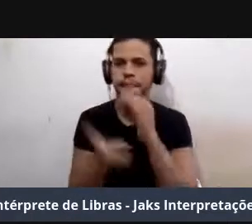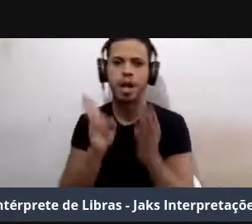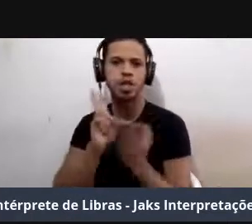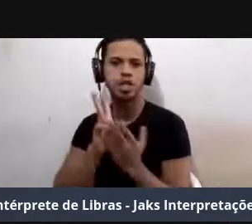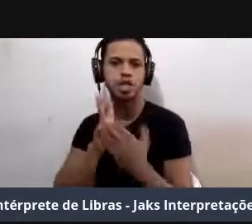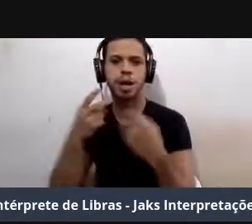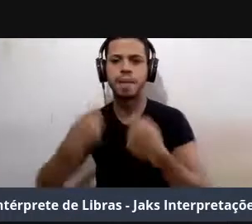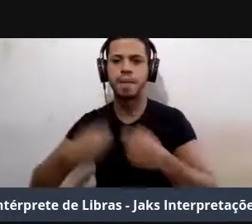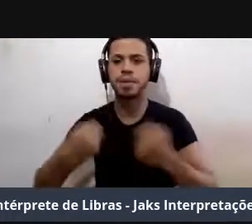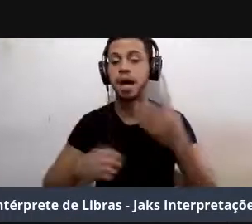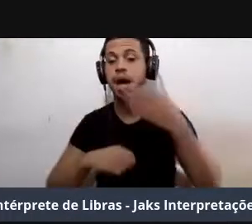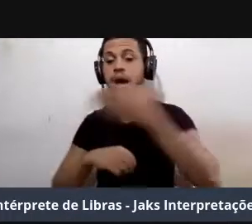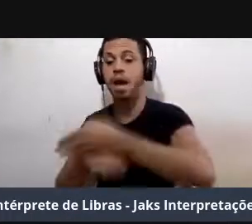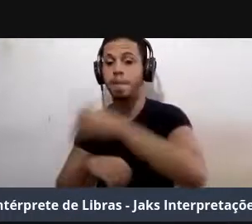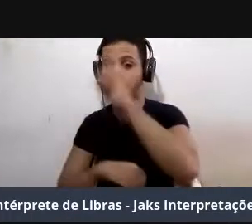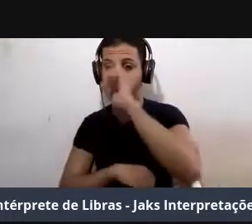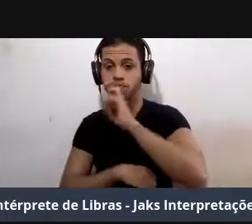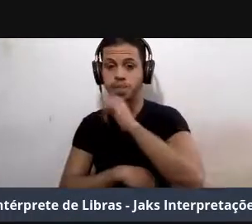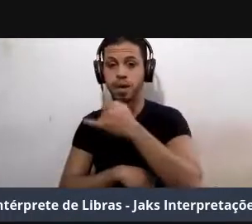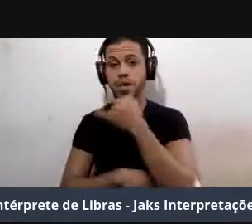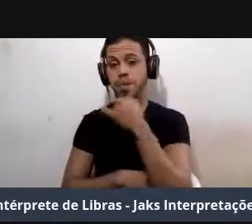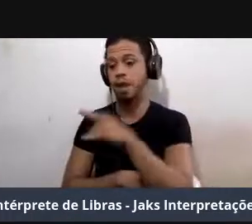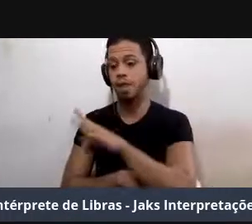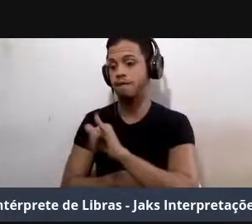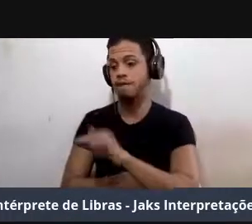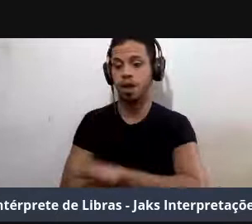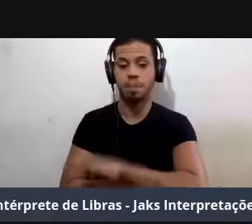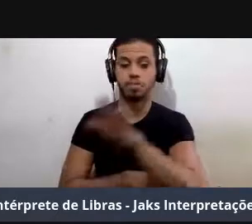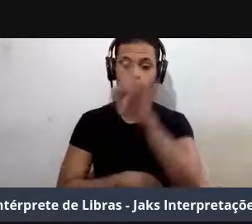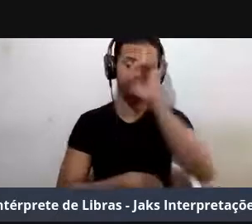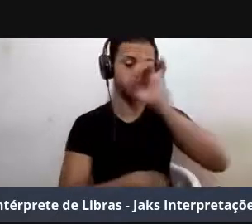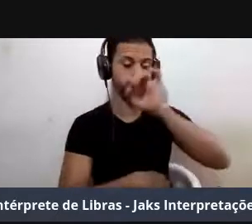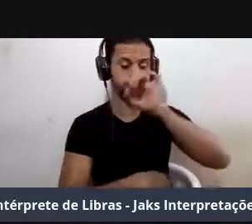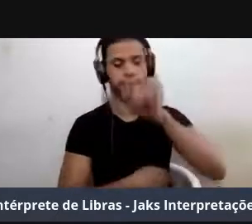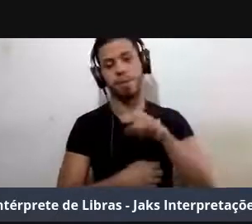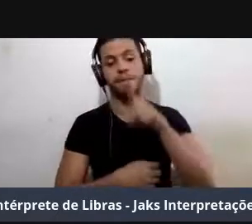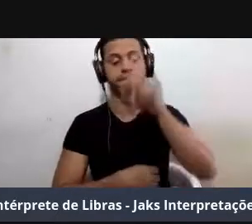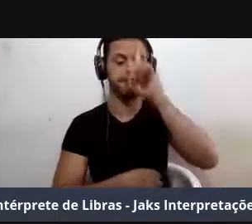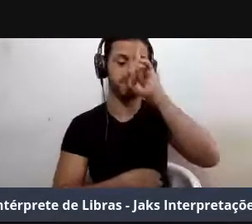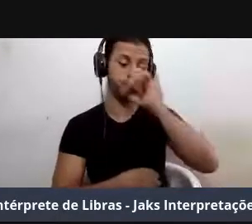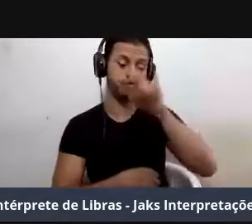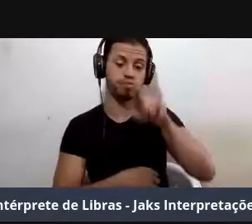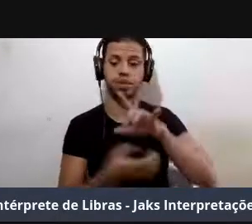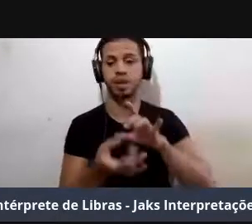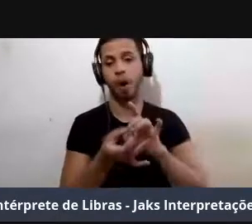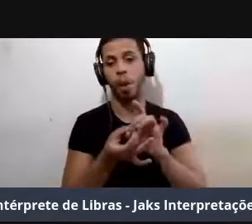hospital, ela não vai para um hospital indígena, ela vai para um hospital público, né?